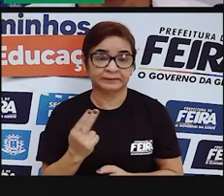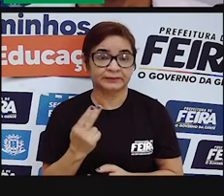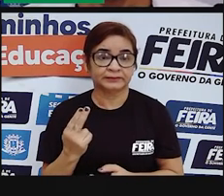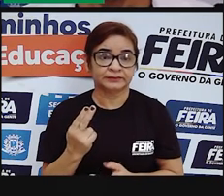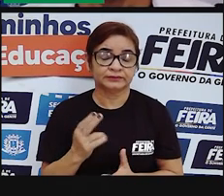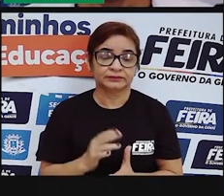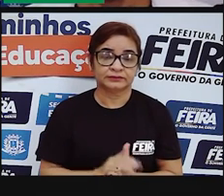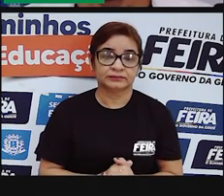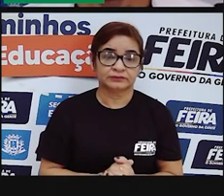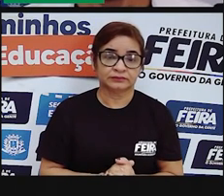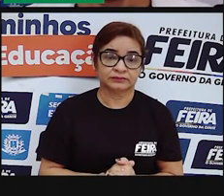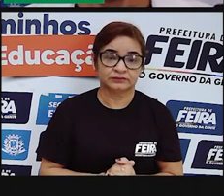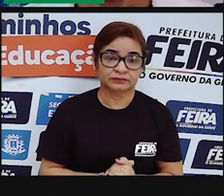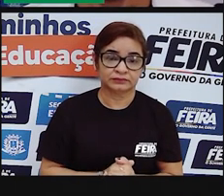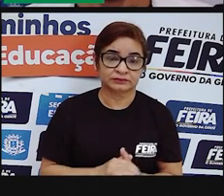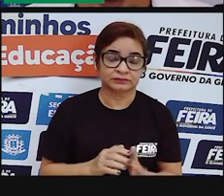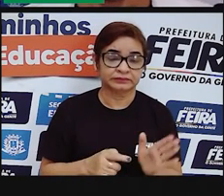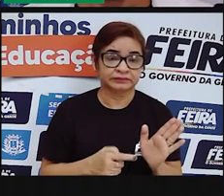usa